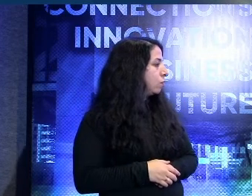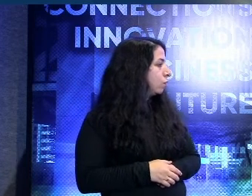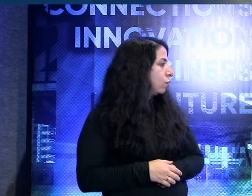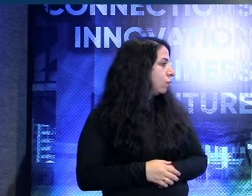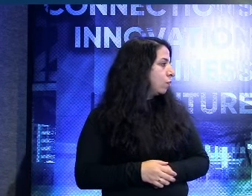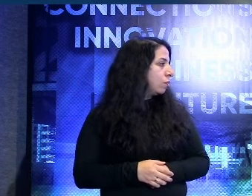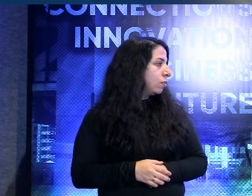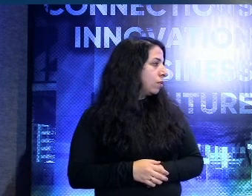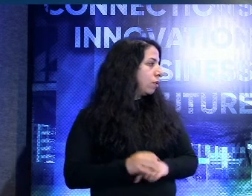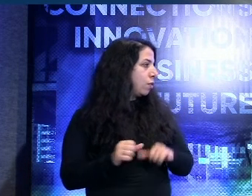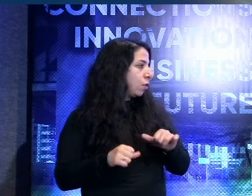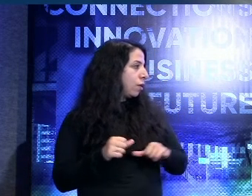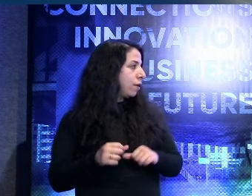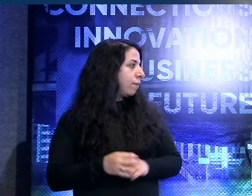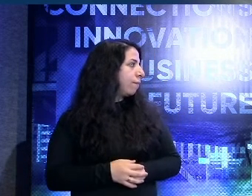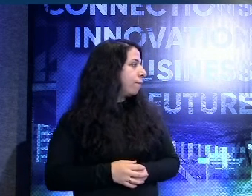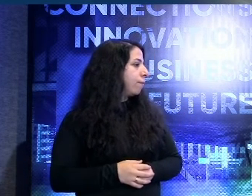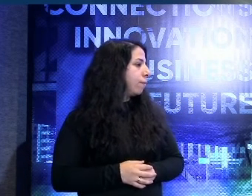Rock.